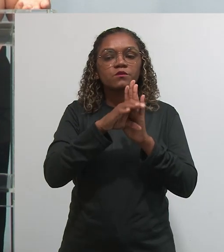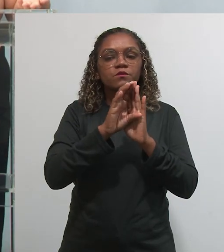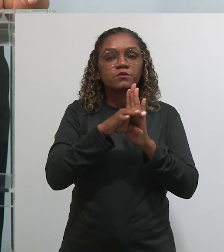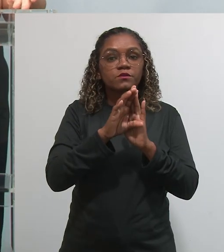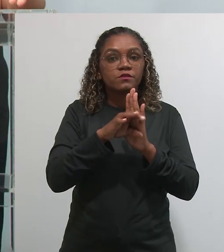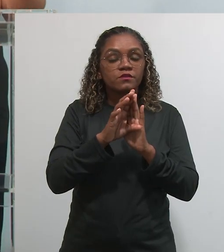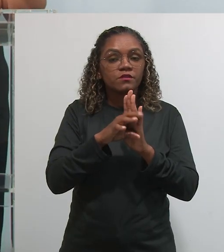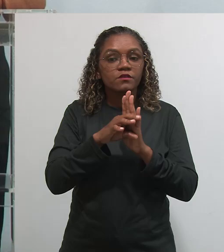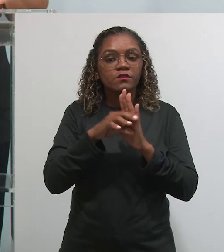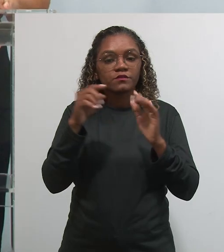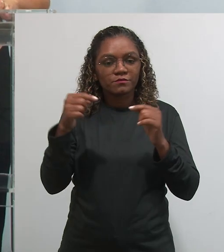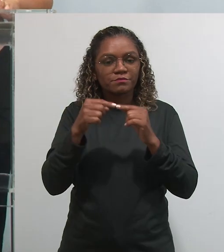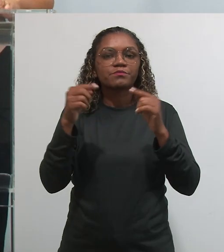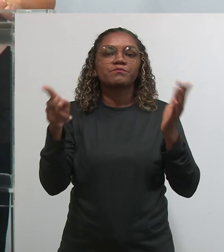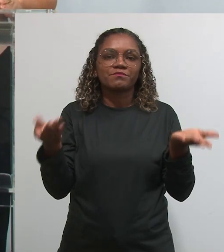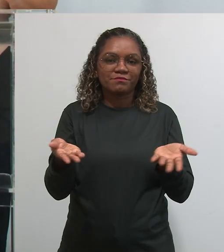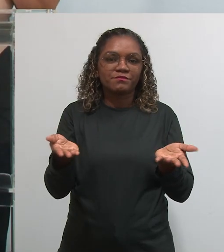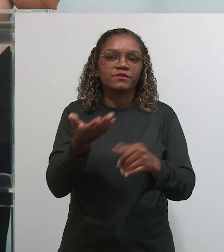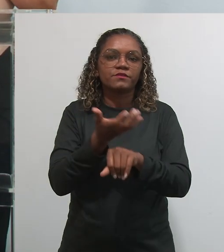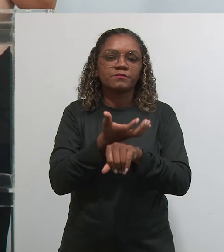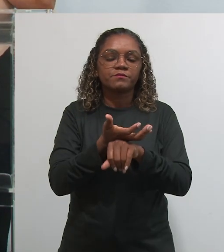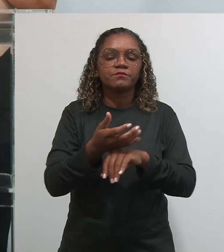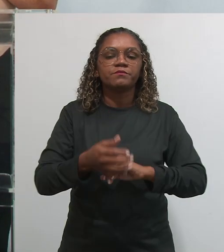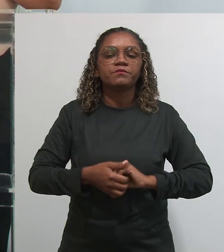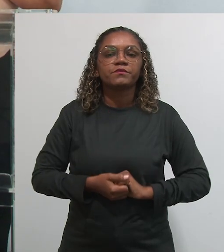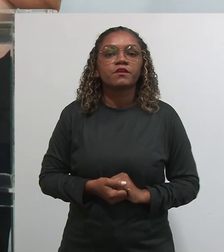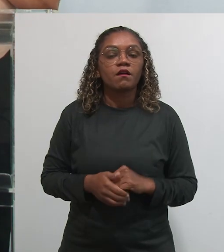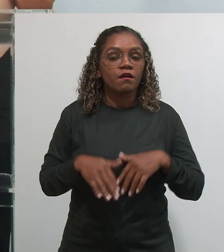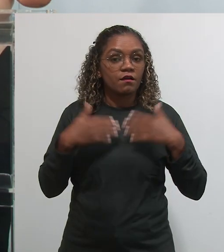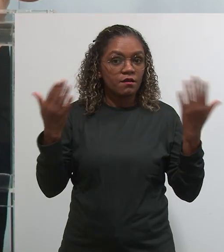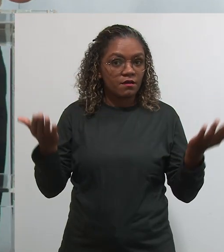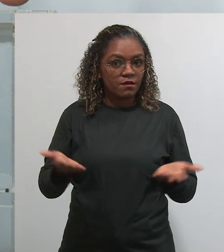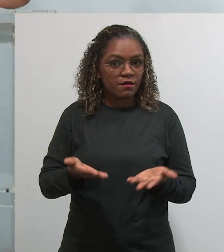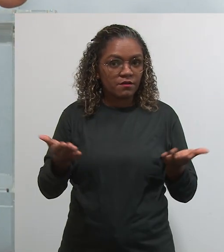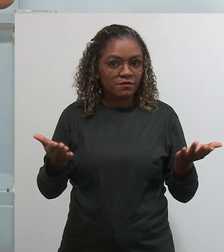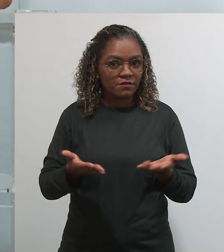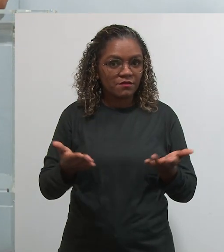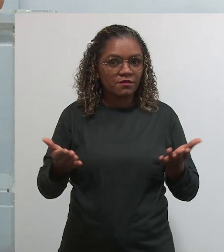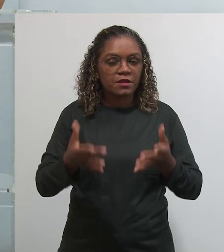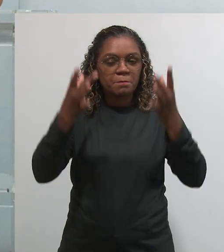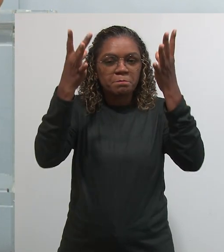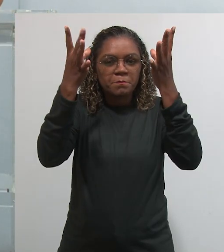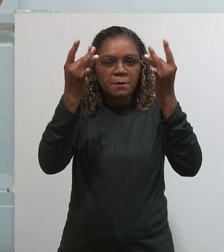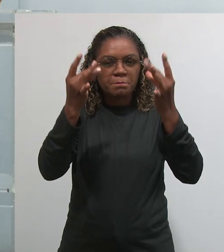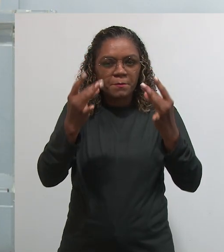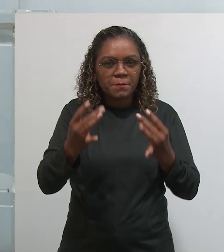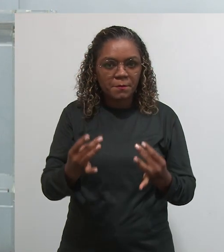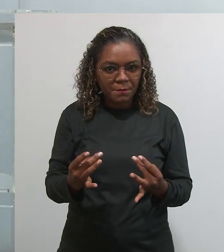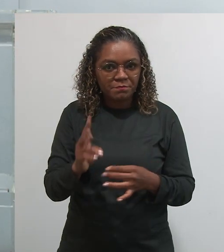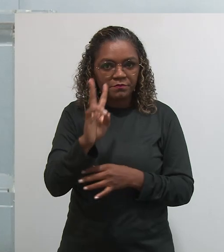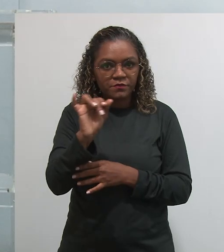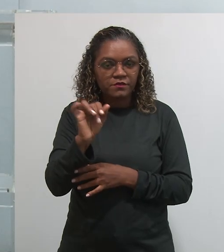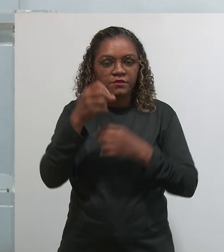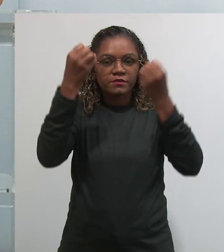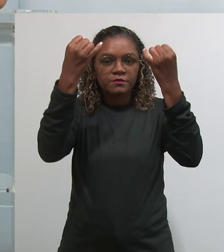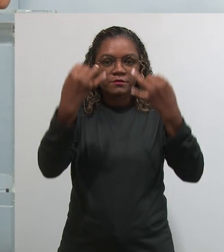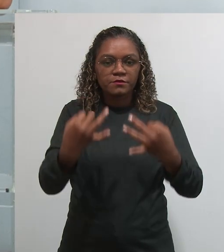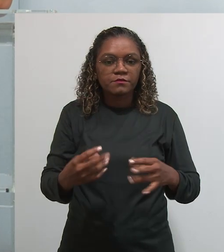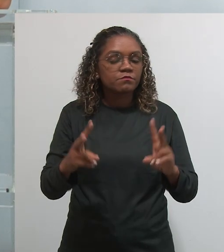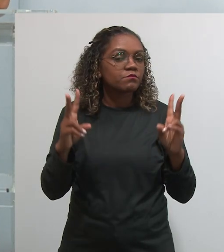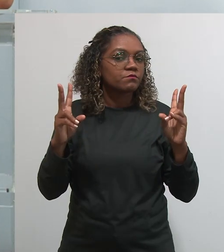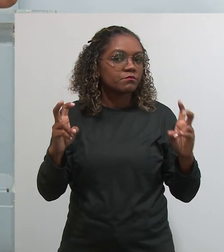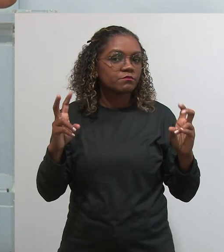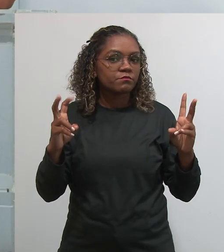dá nome à nossa disciplina. Mas que agora nós vamos esmiuçar um pouquinho. Nós vamos falar um pouco